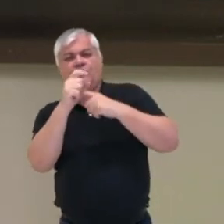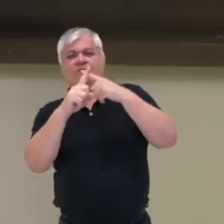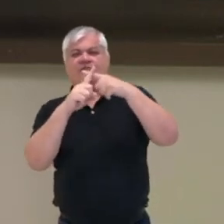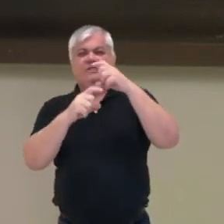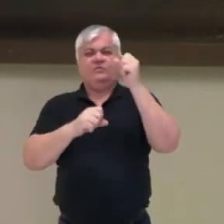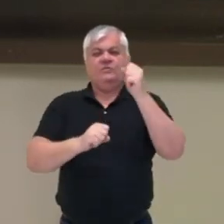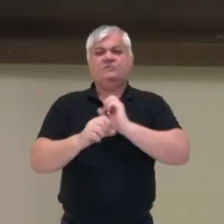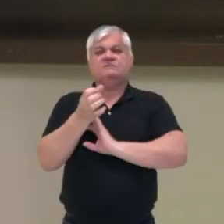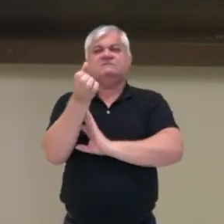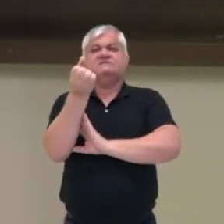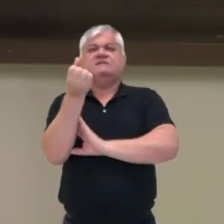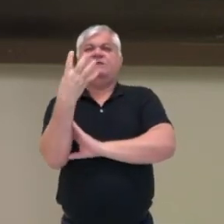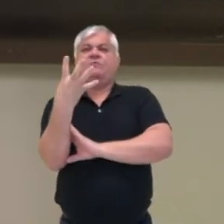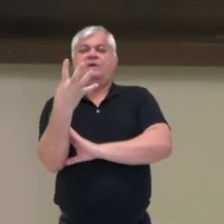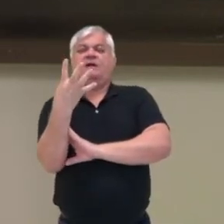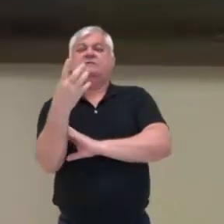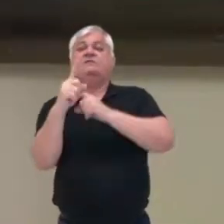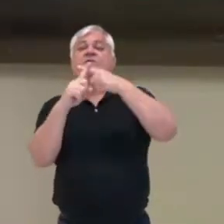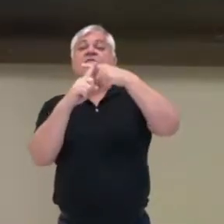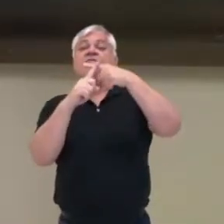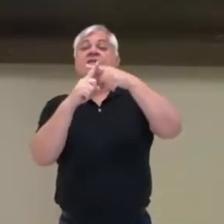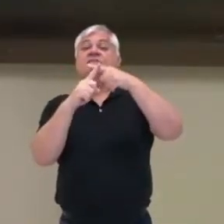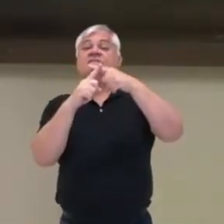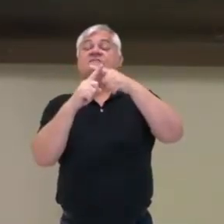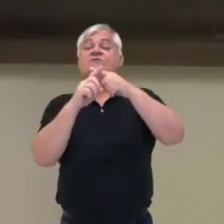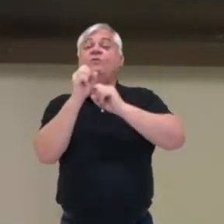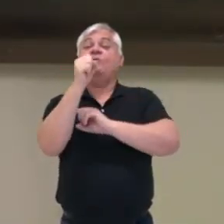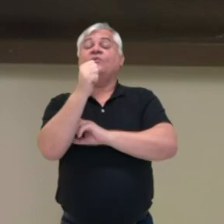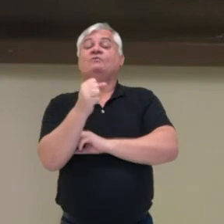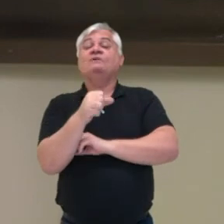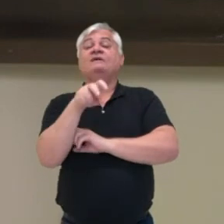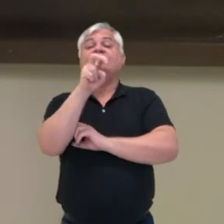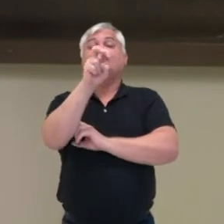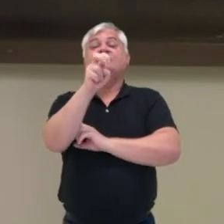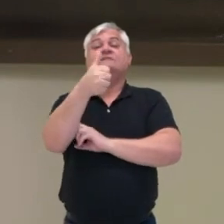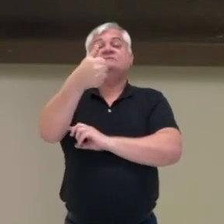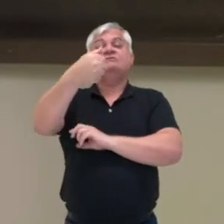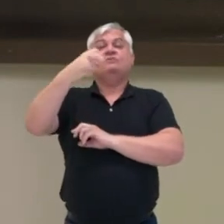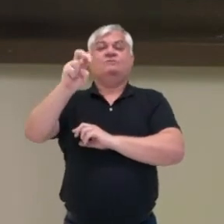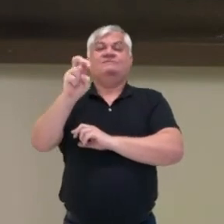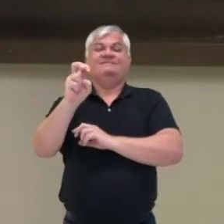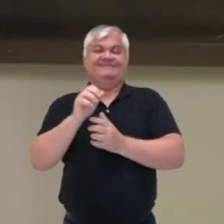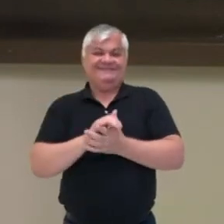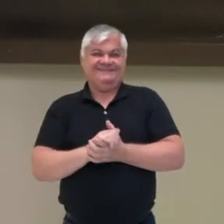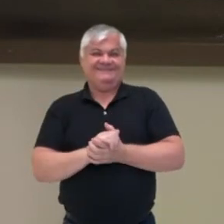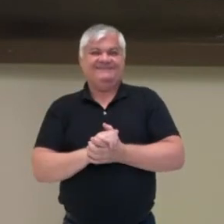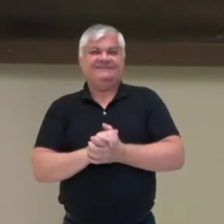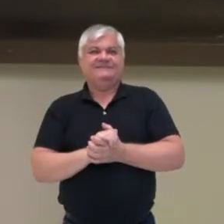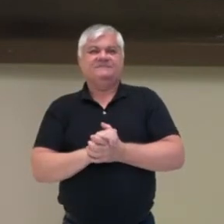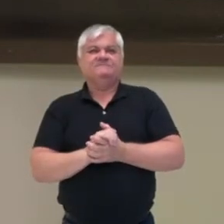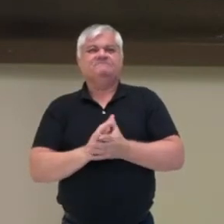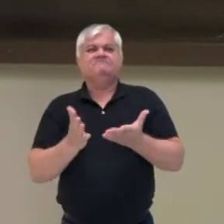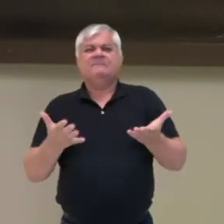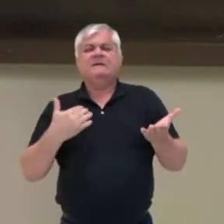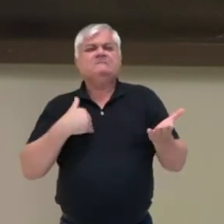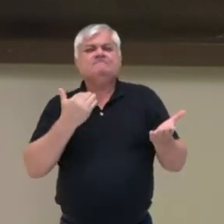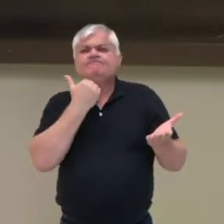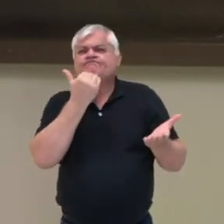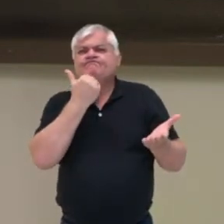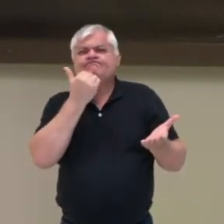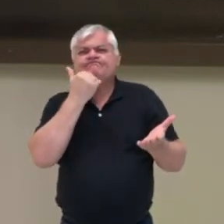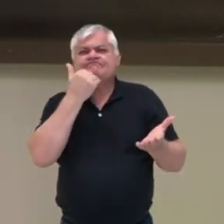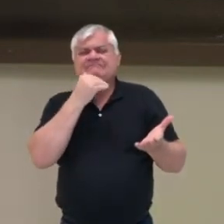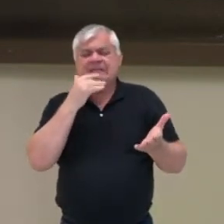8, 64. 64 vezes 8, 512. Professora, mas eu não consigo pensar